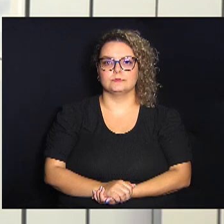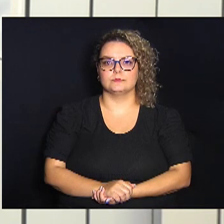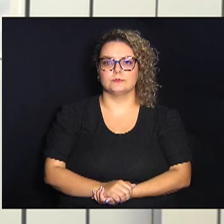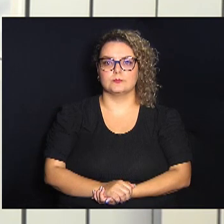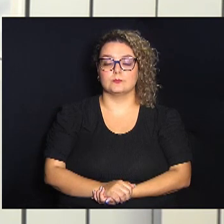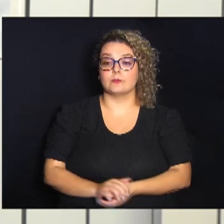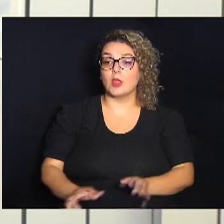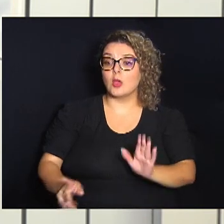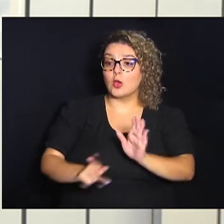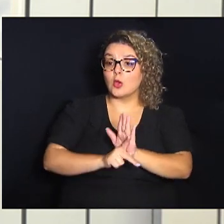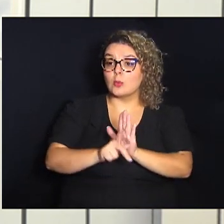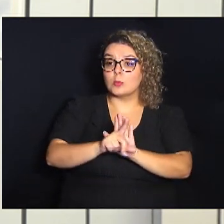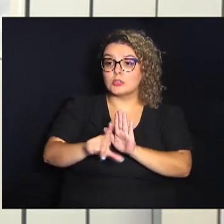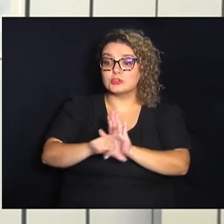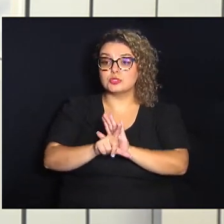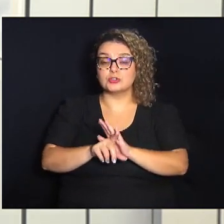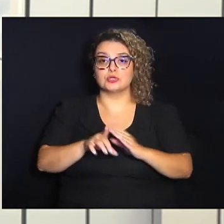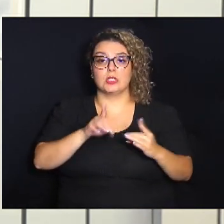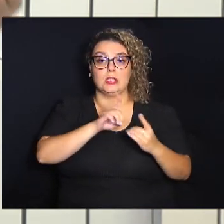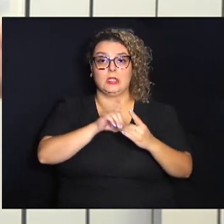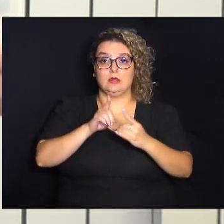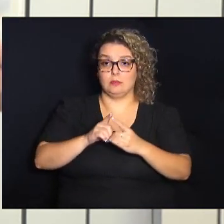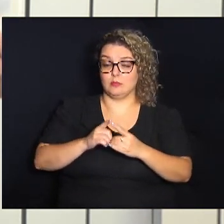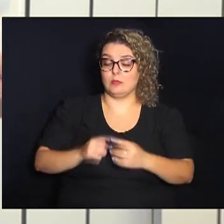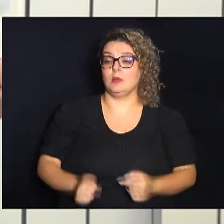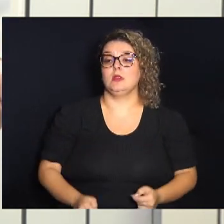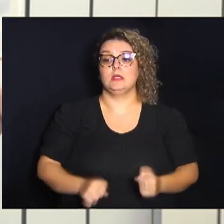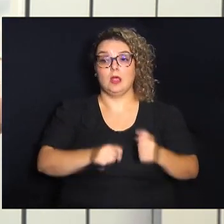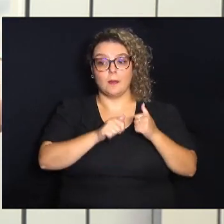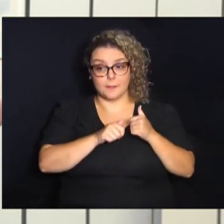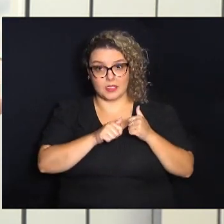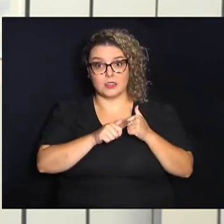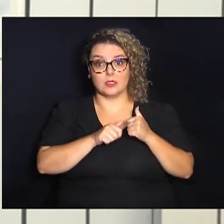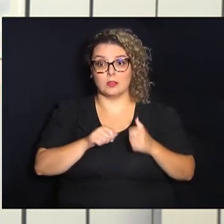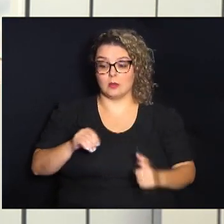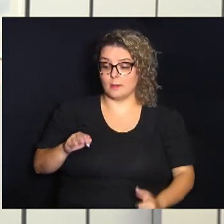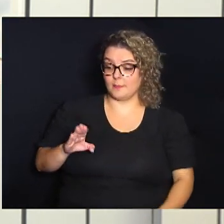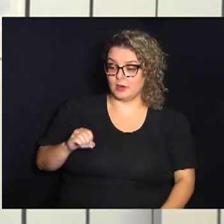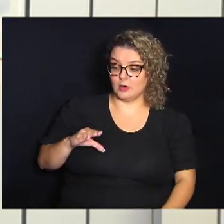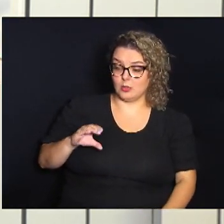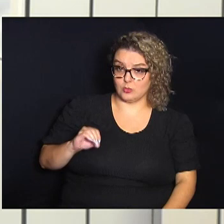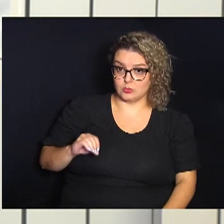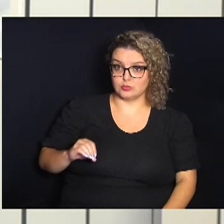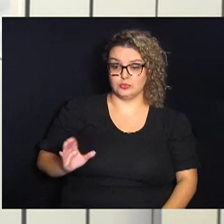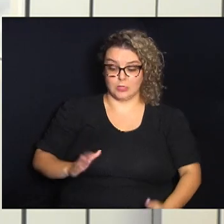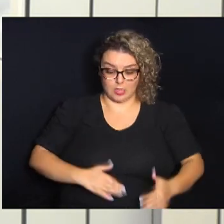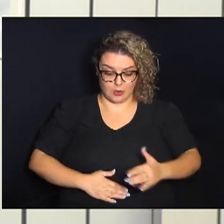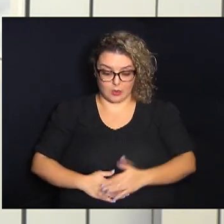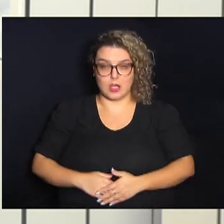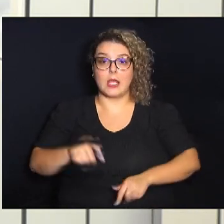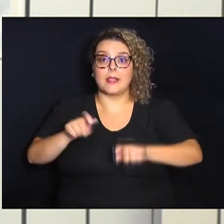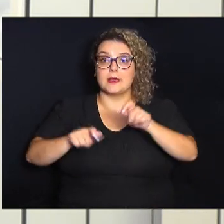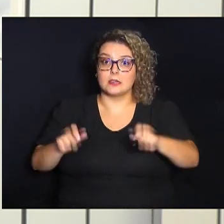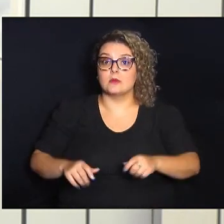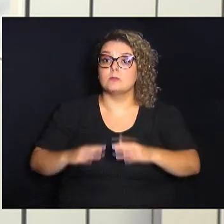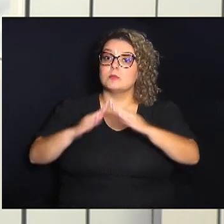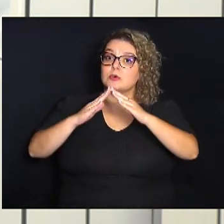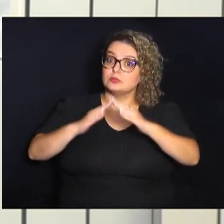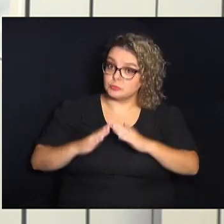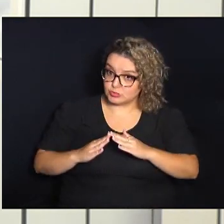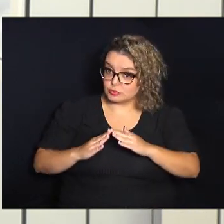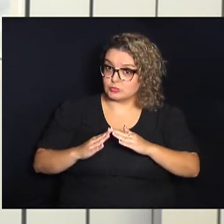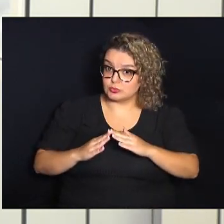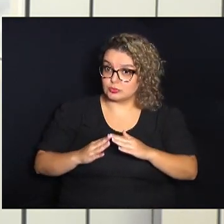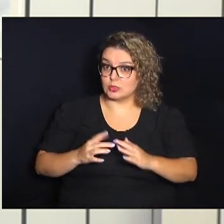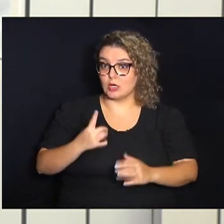O projeto de lei prevê que, para ser beneficiado pelo banco de fraldas, as pessoas terão de morar há pelo menos